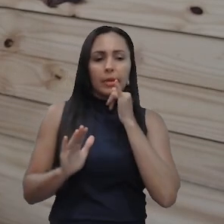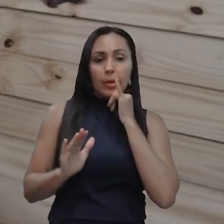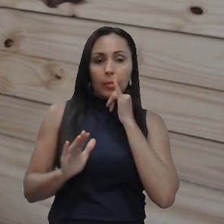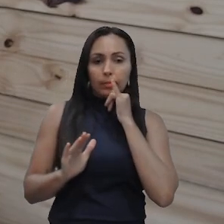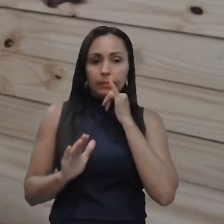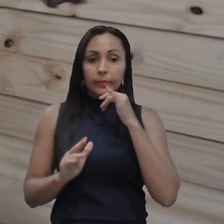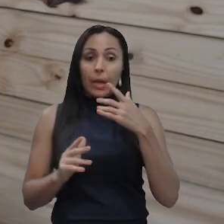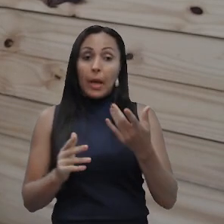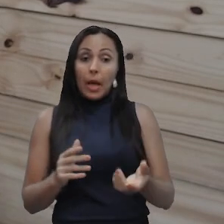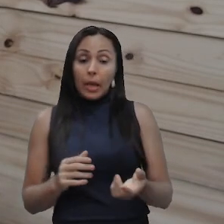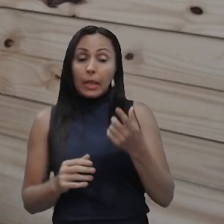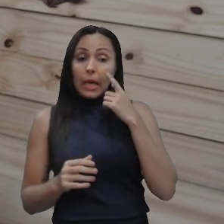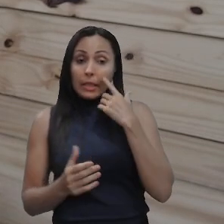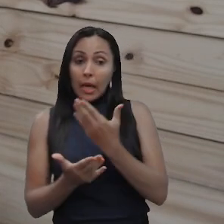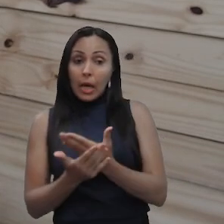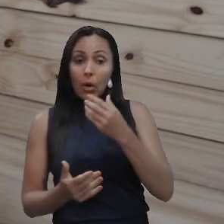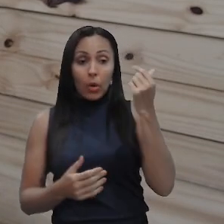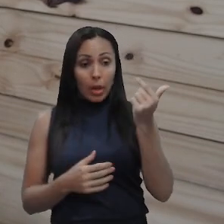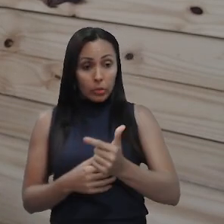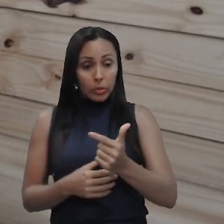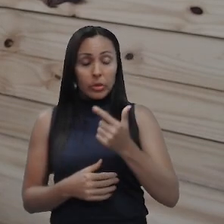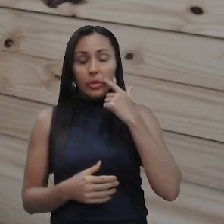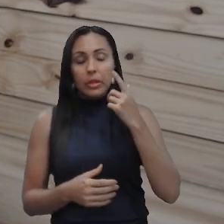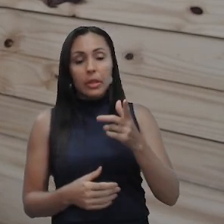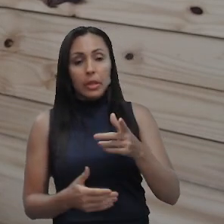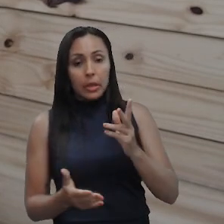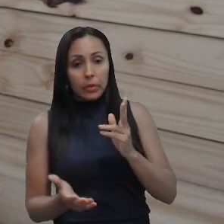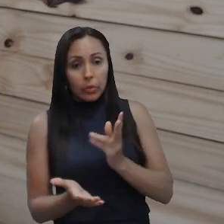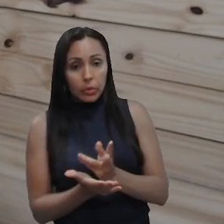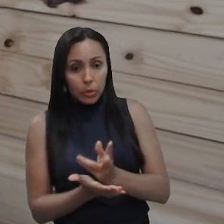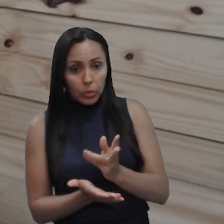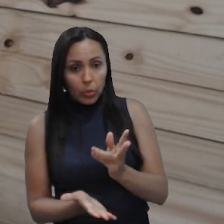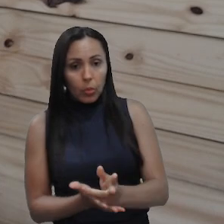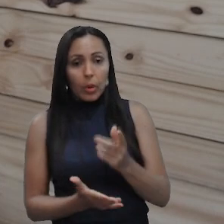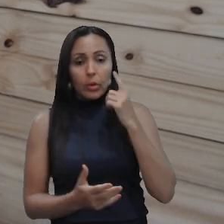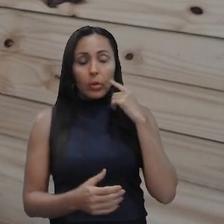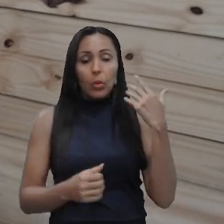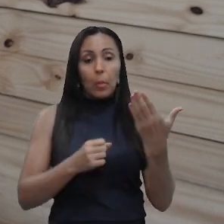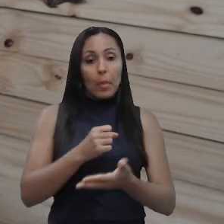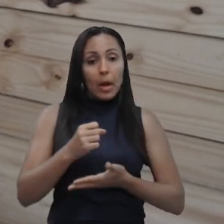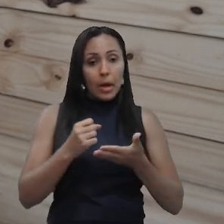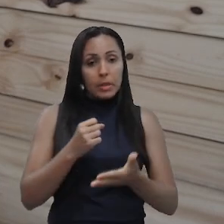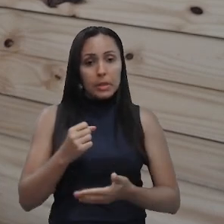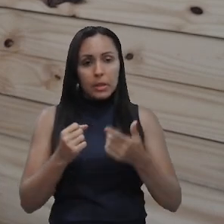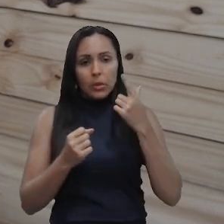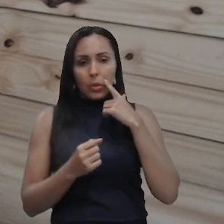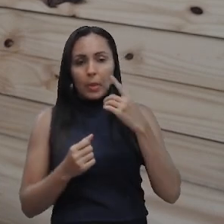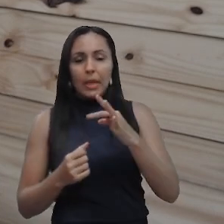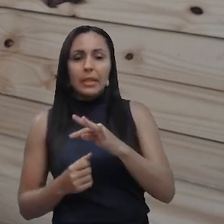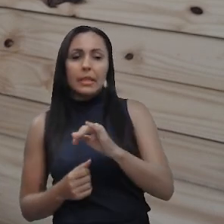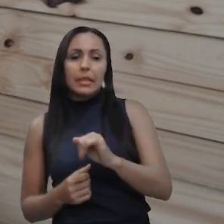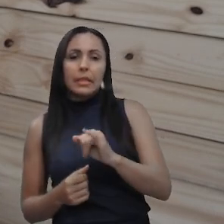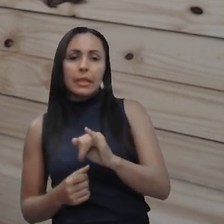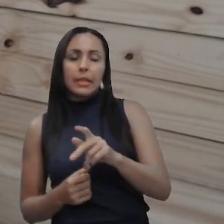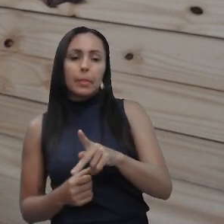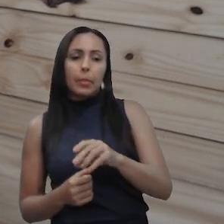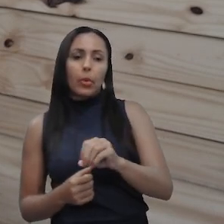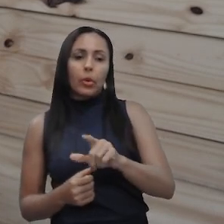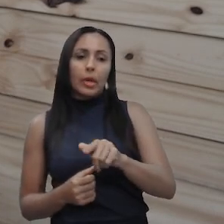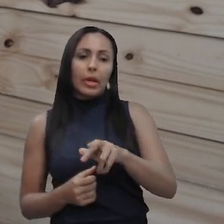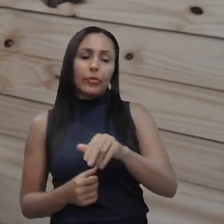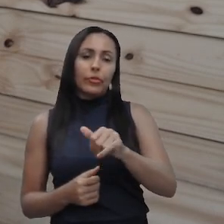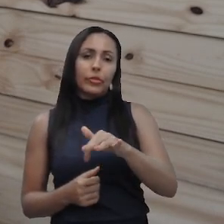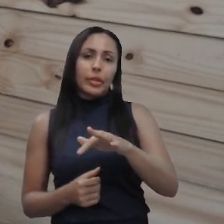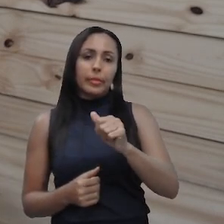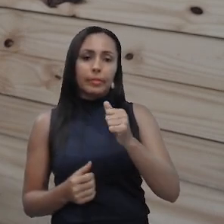unidade 2, a gente ainda vai continuar falando sobre esses princípios básicos, mas especialmente sobre tipografia. E vocês vão gostar bastante,